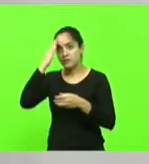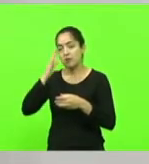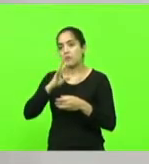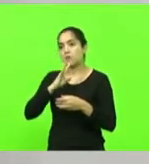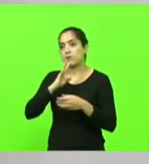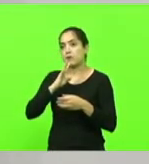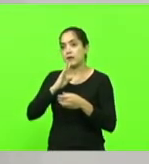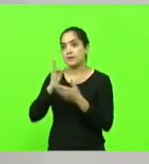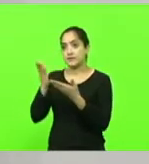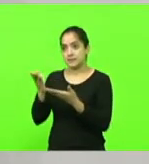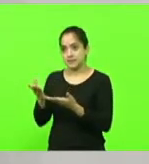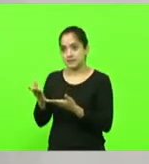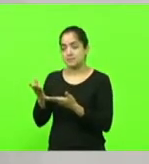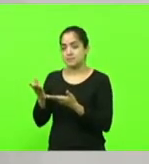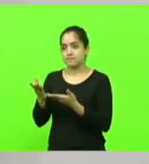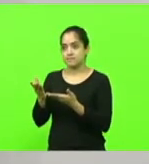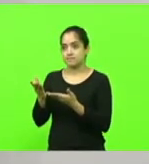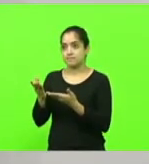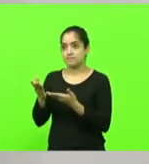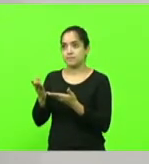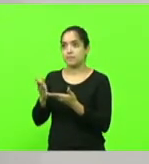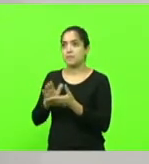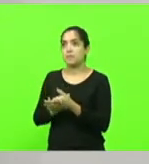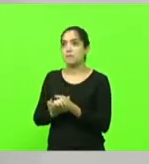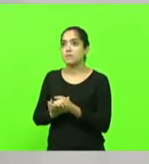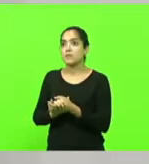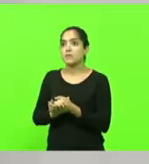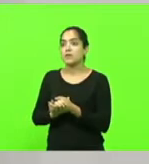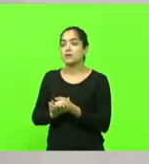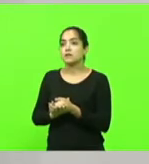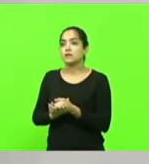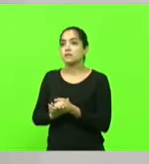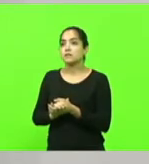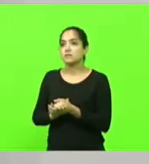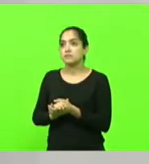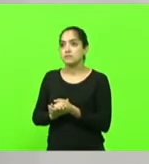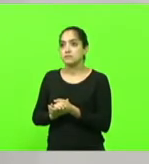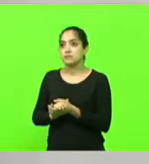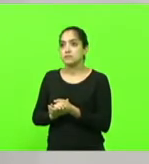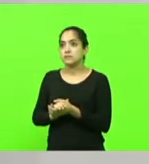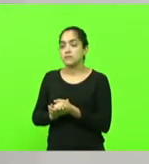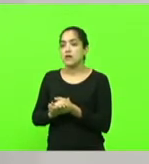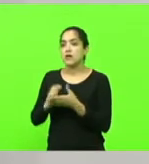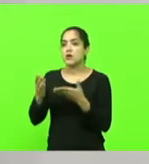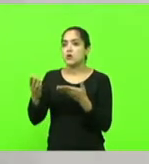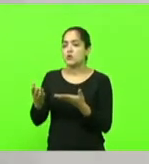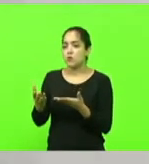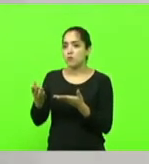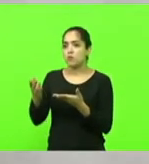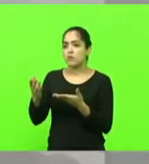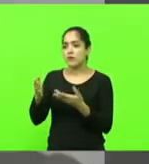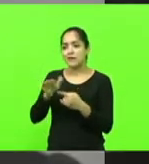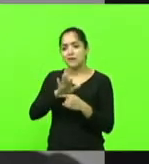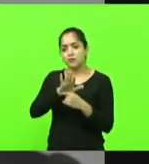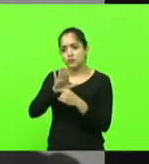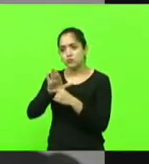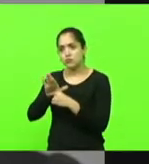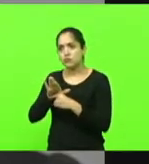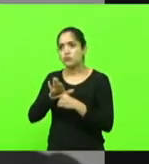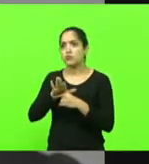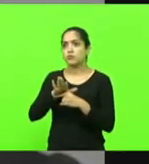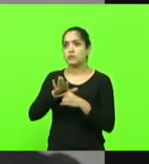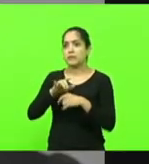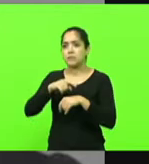Alba, Ismael e os que não estão aqui, da diferença que fez o Jaison Tupi Barreto em vários